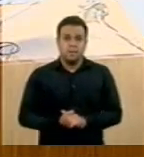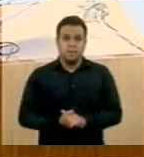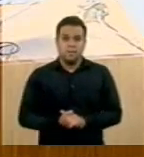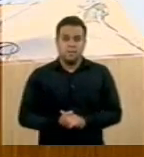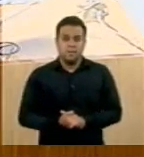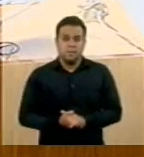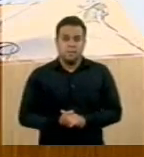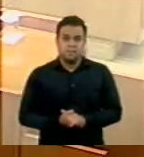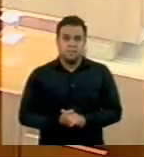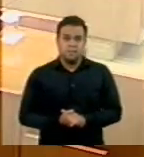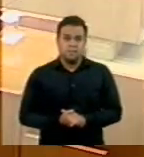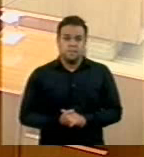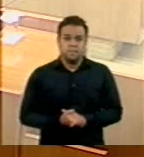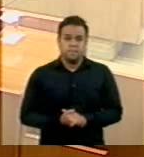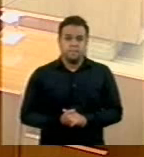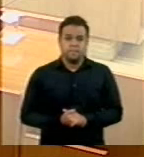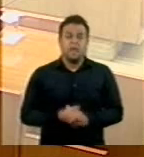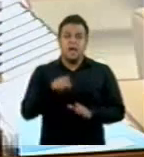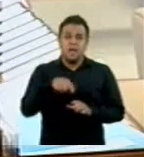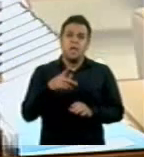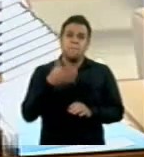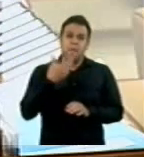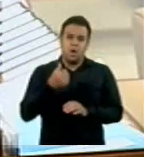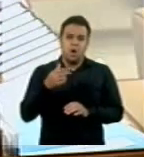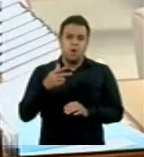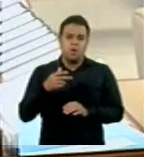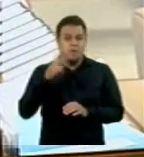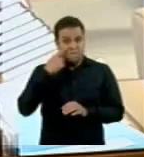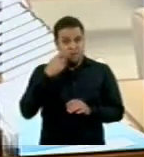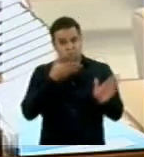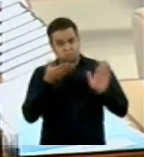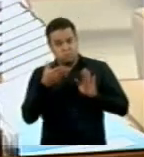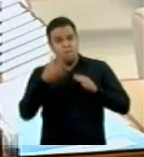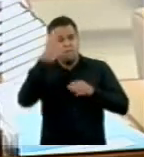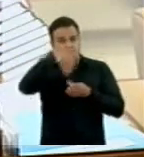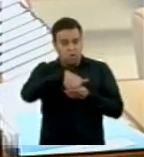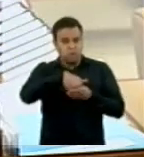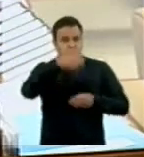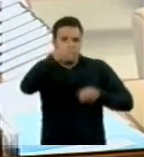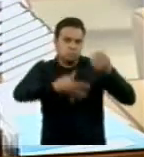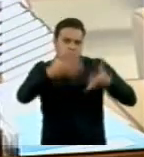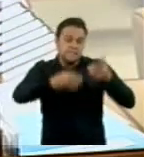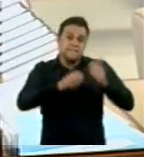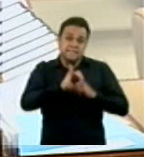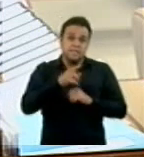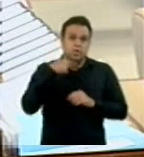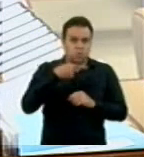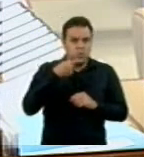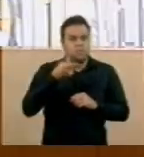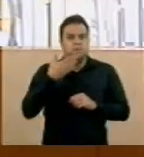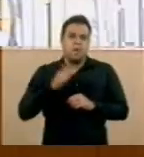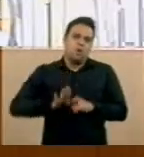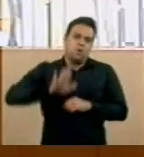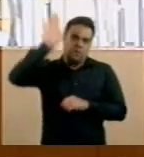seja interessante ouvirmos o voto de Vossa Excelência e aí, no caso de dúvida, suscitar-se. Né? Até porque o